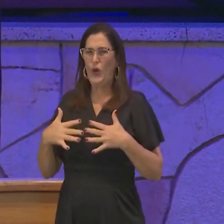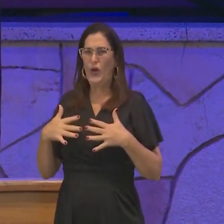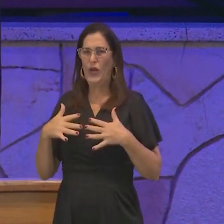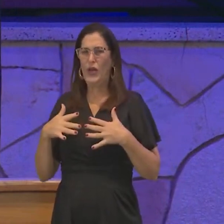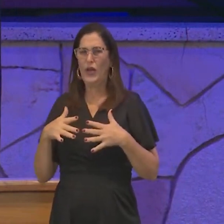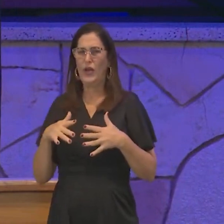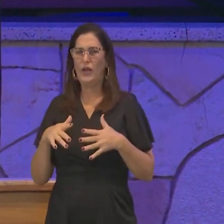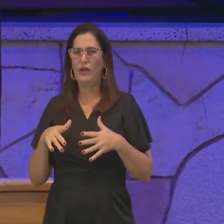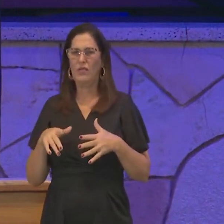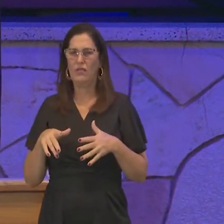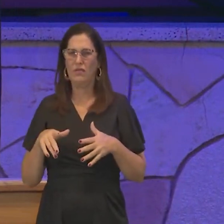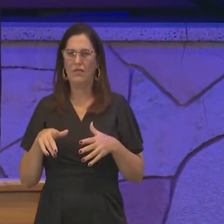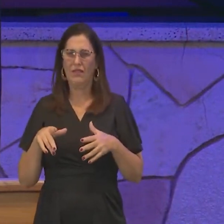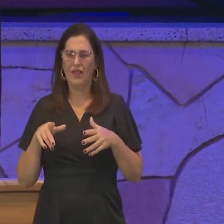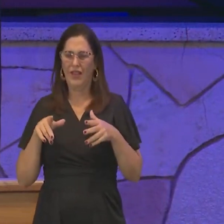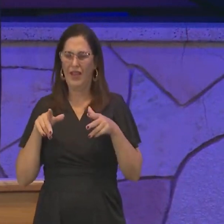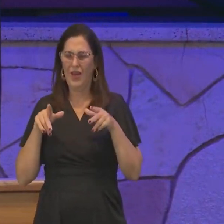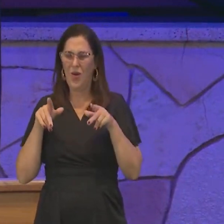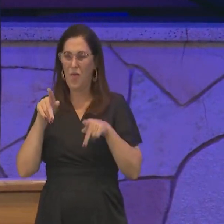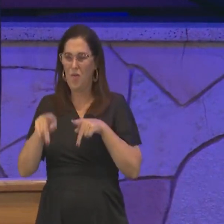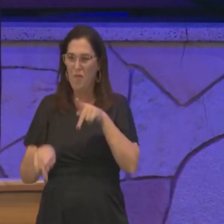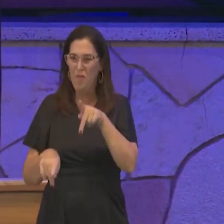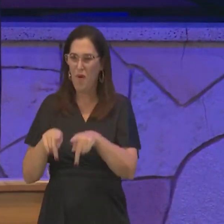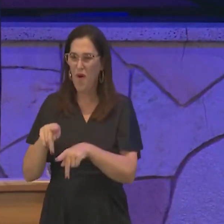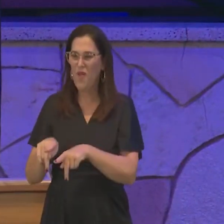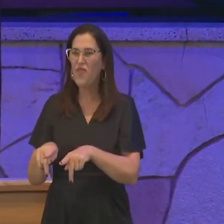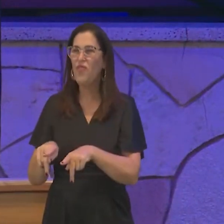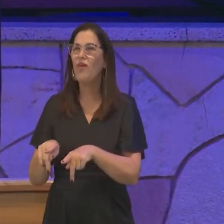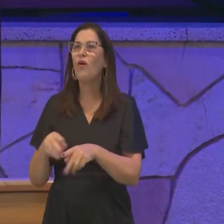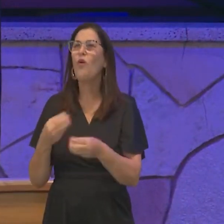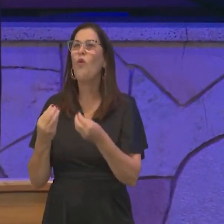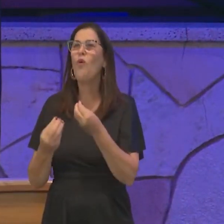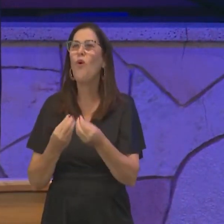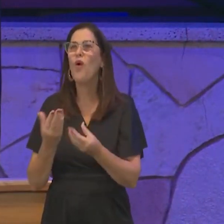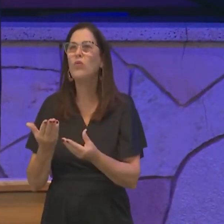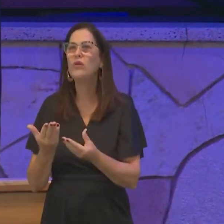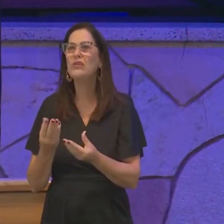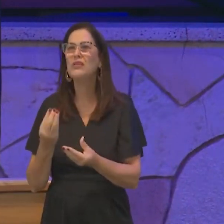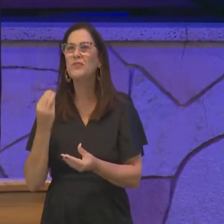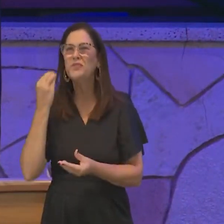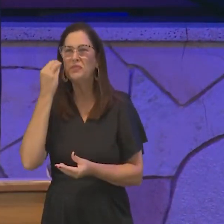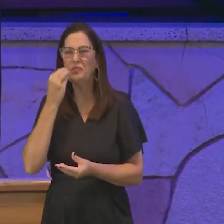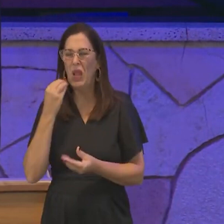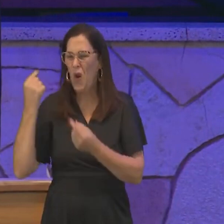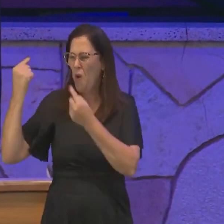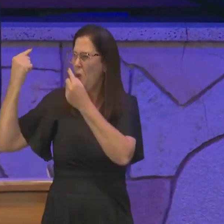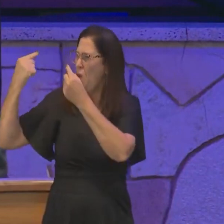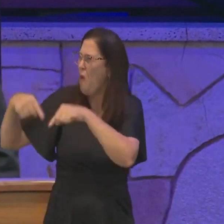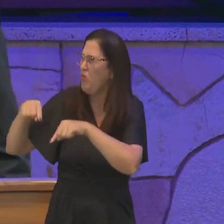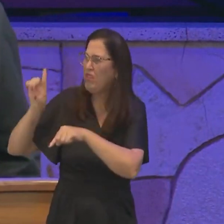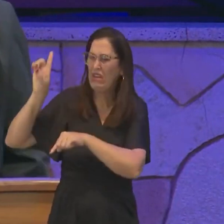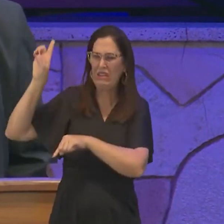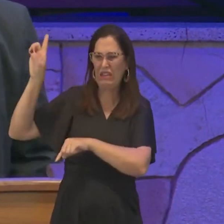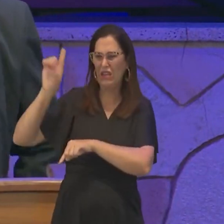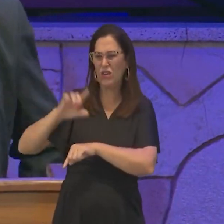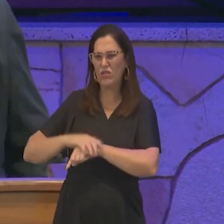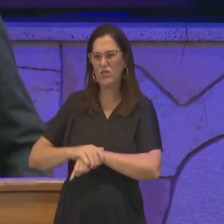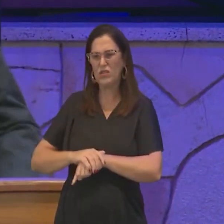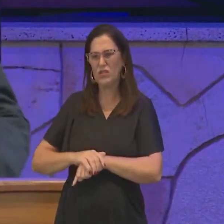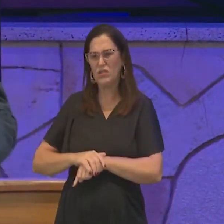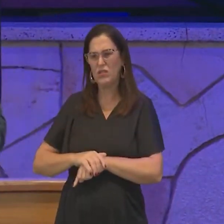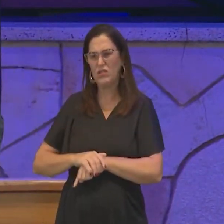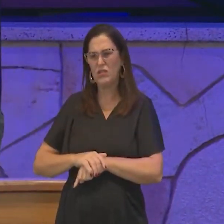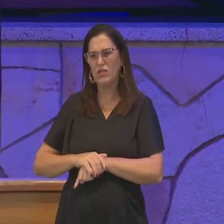em que ele vivia estava na seguinte situação, vivenciando uma profunda rebeldia contra Deus. Veja o que